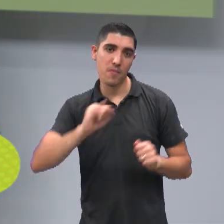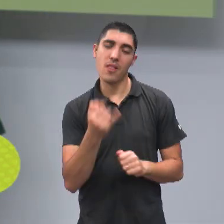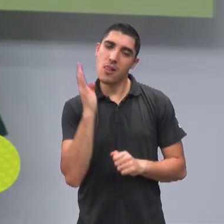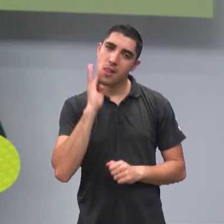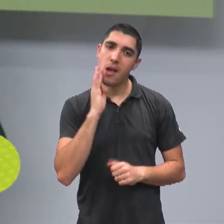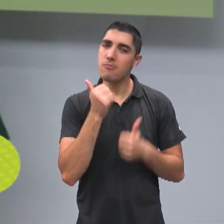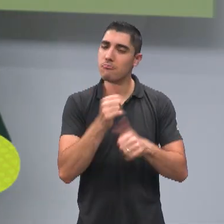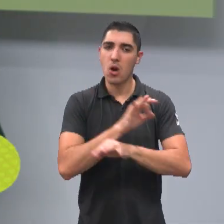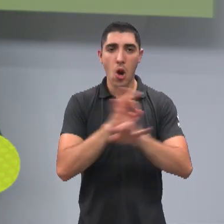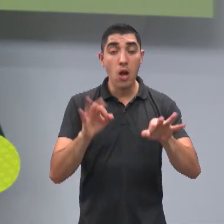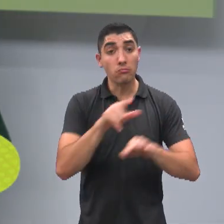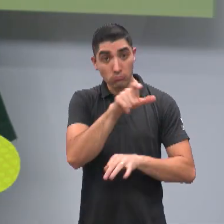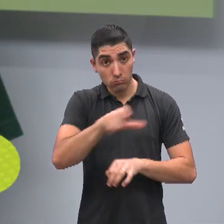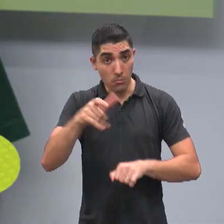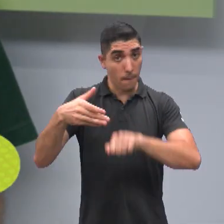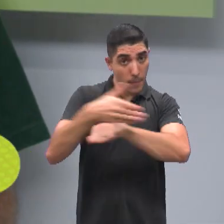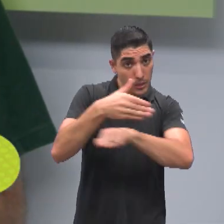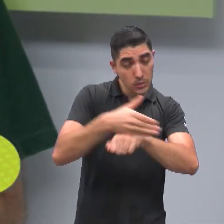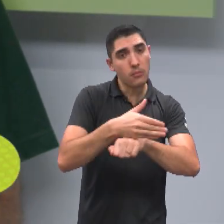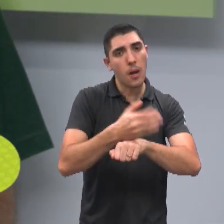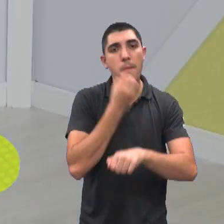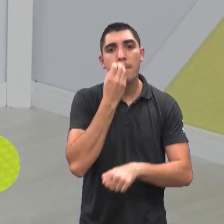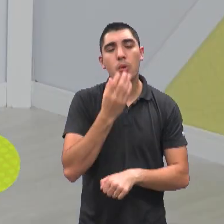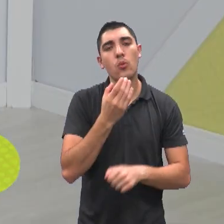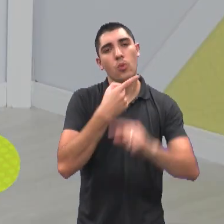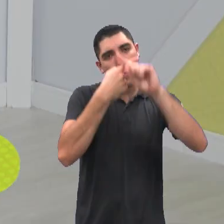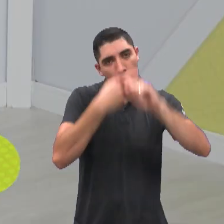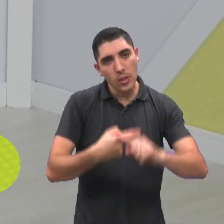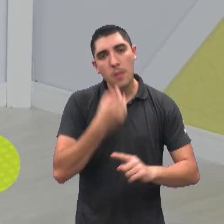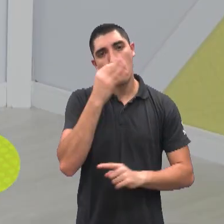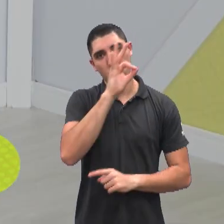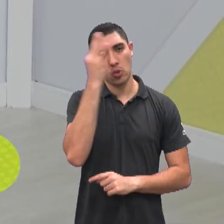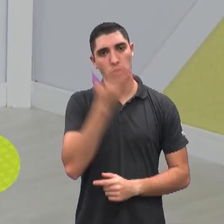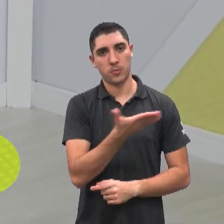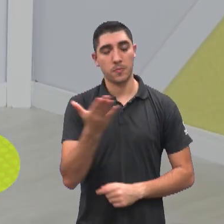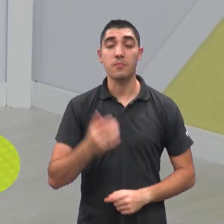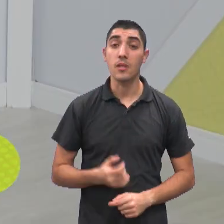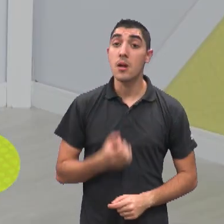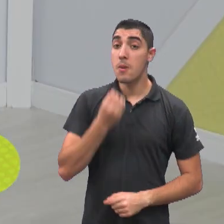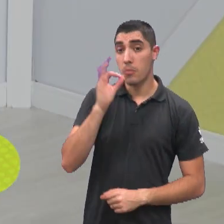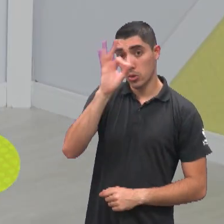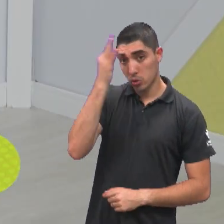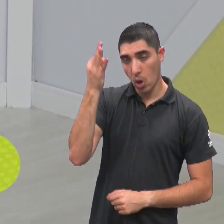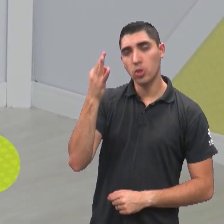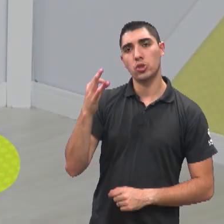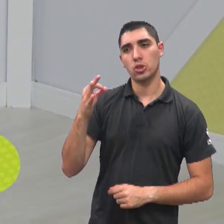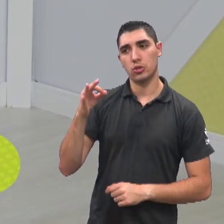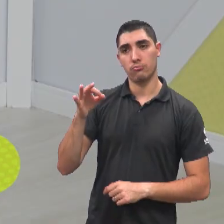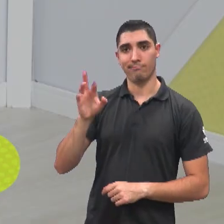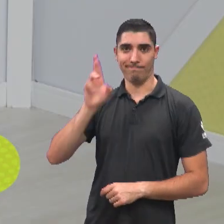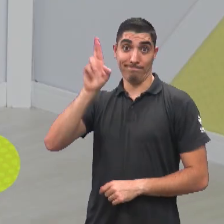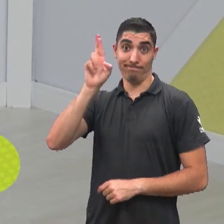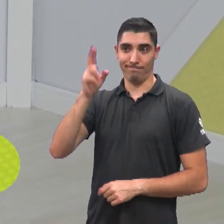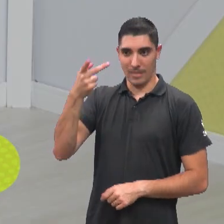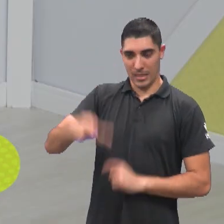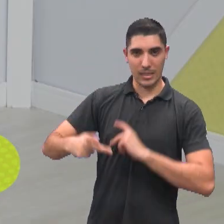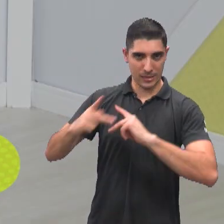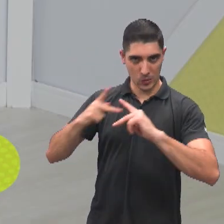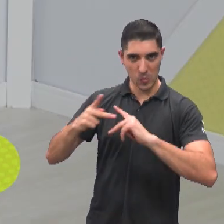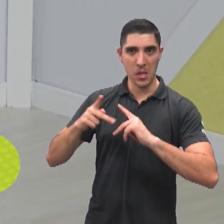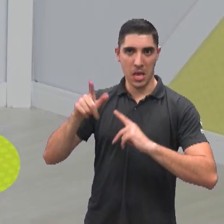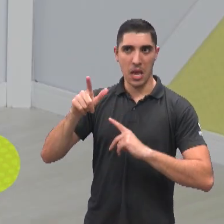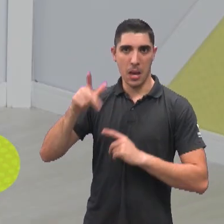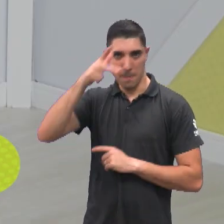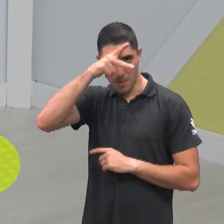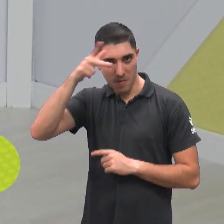for participar, bons jogos e boa sorte. Sucesso aí para toda a administração, que vai tomar conta aí dos jogos regionais, os atletas